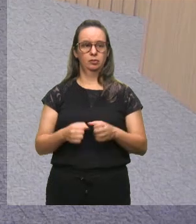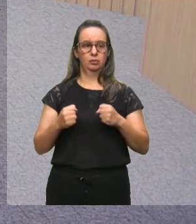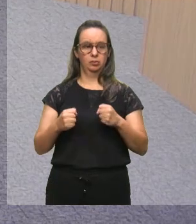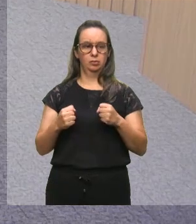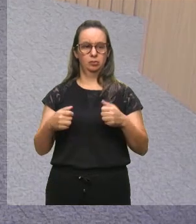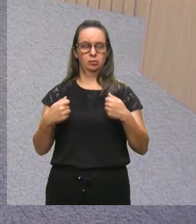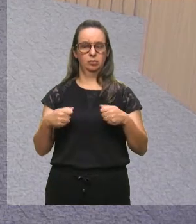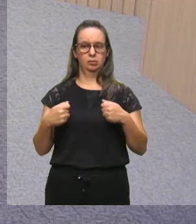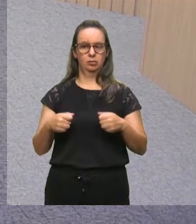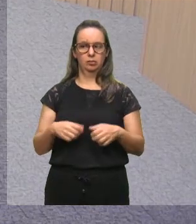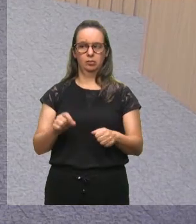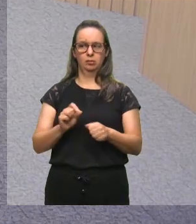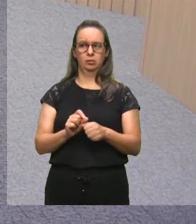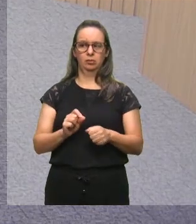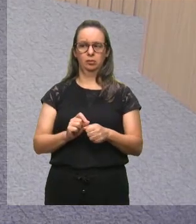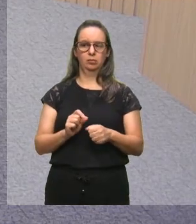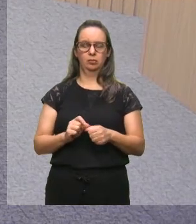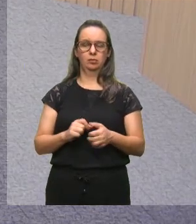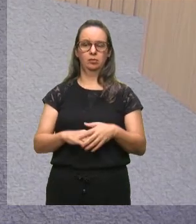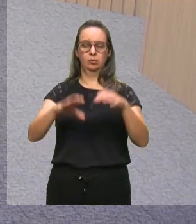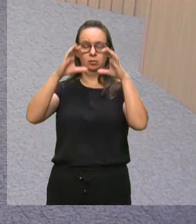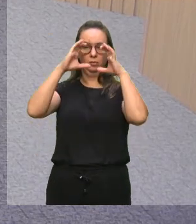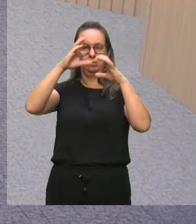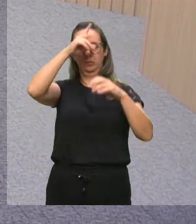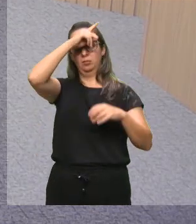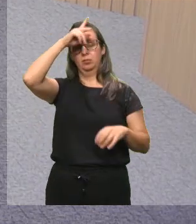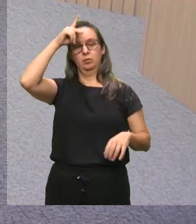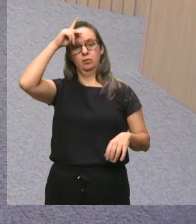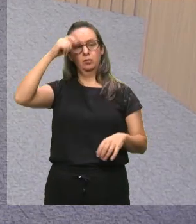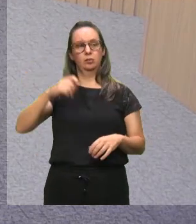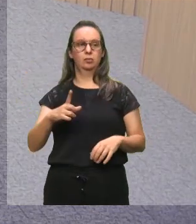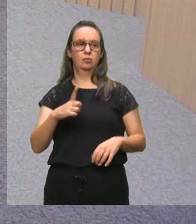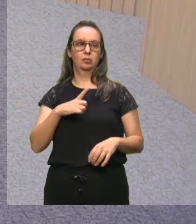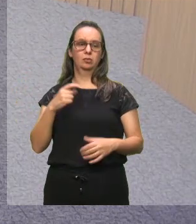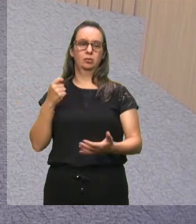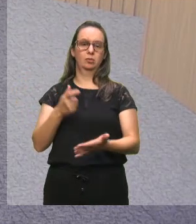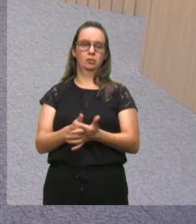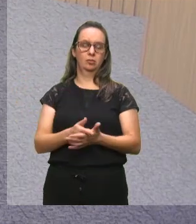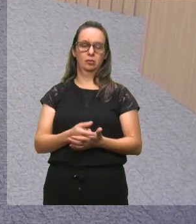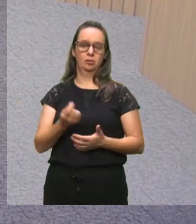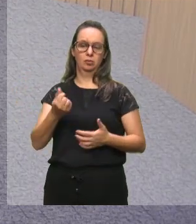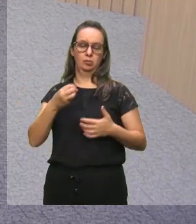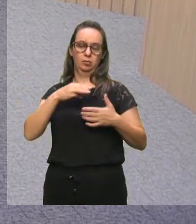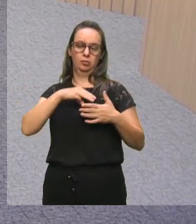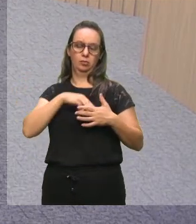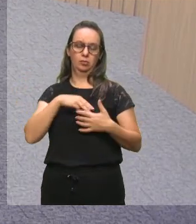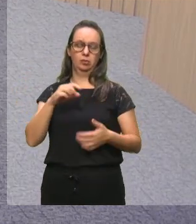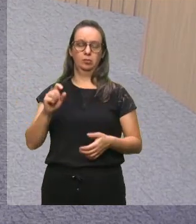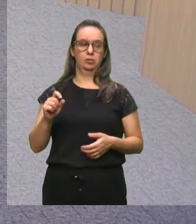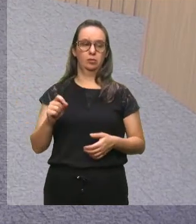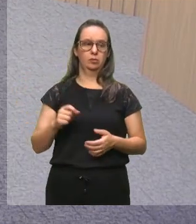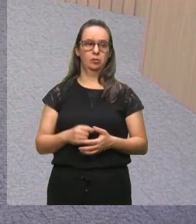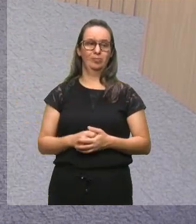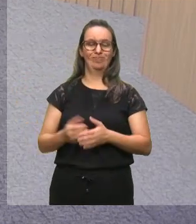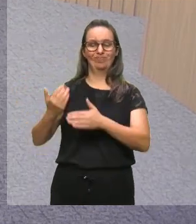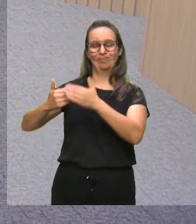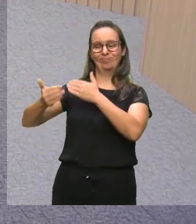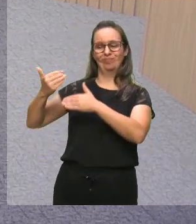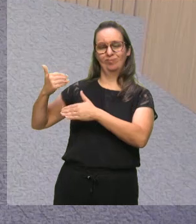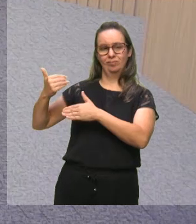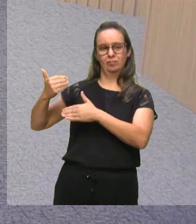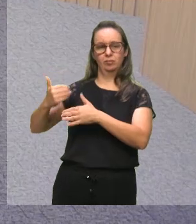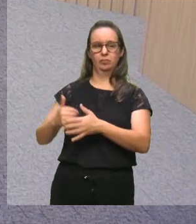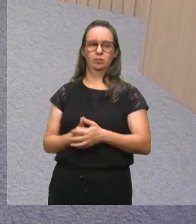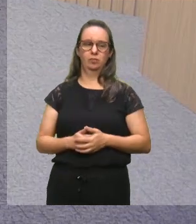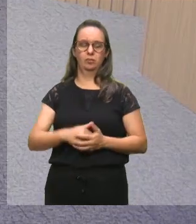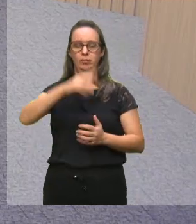para fazer a execução, caso a prefeitura seja condenada a pagar o piso. Em relação ao retroativo, a prefeitura